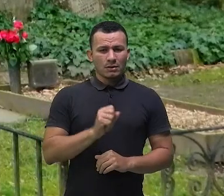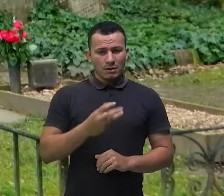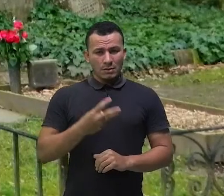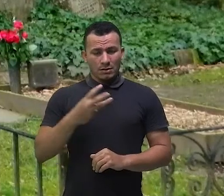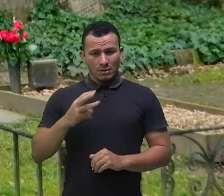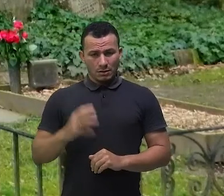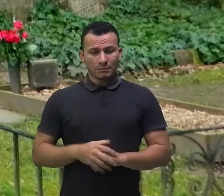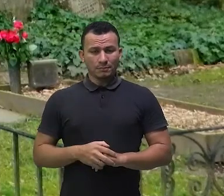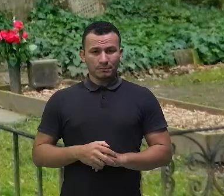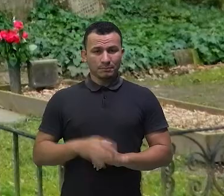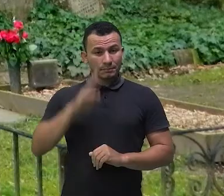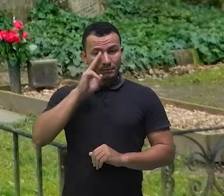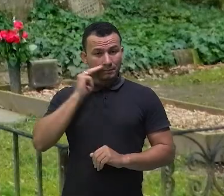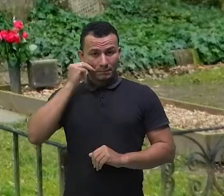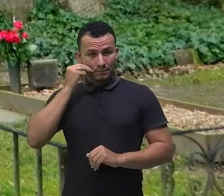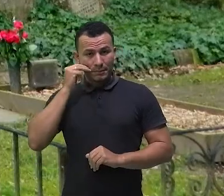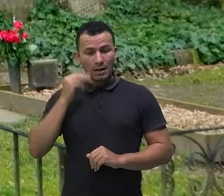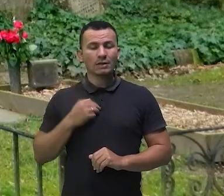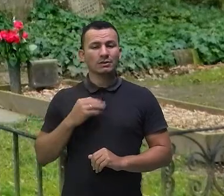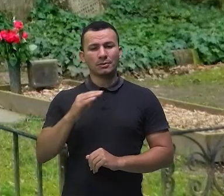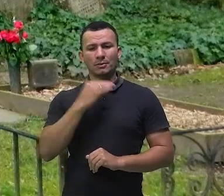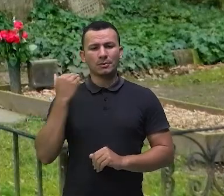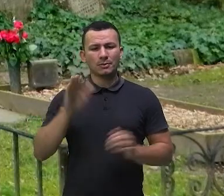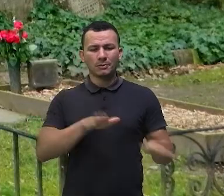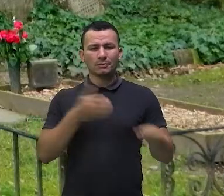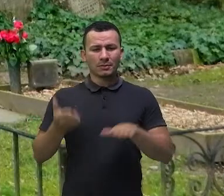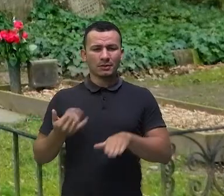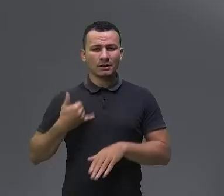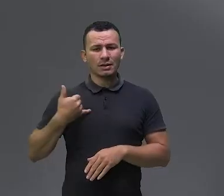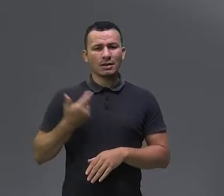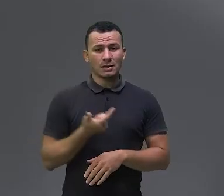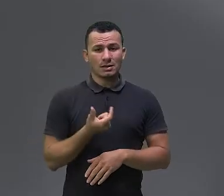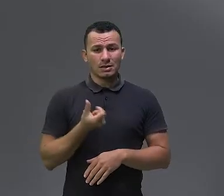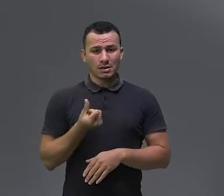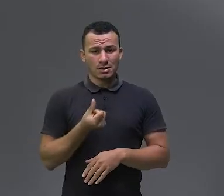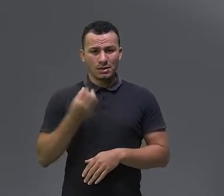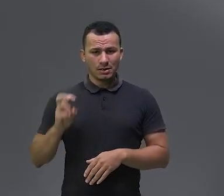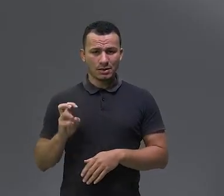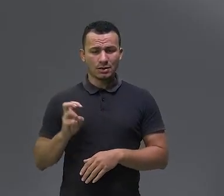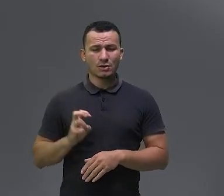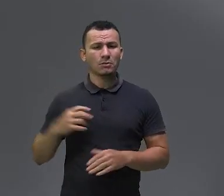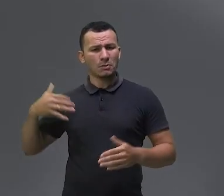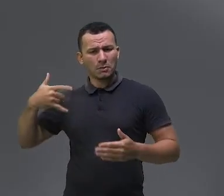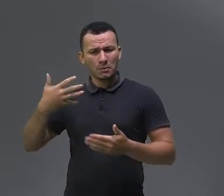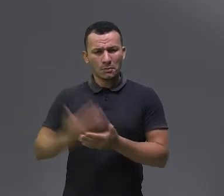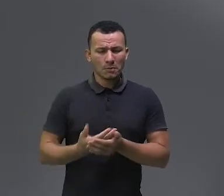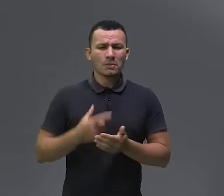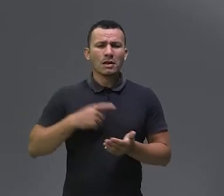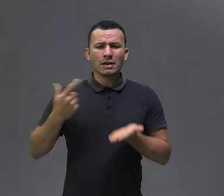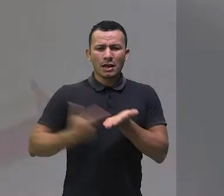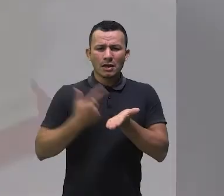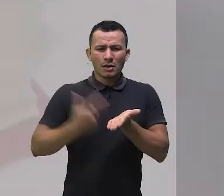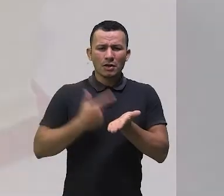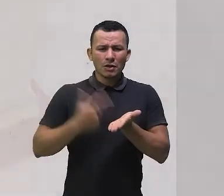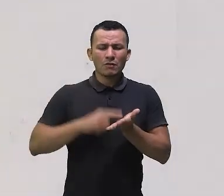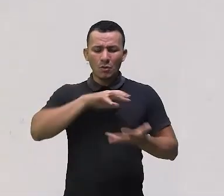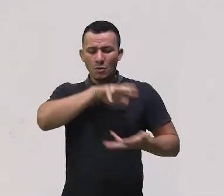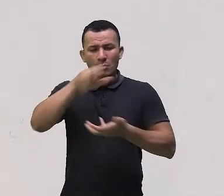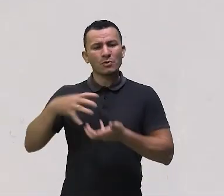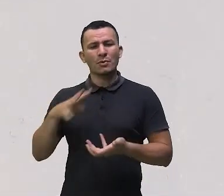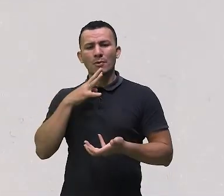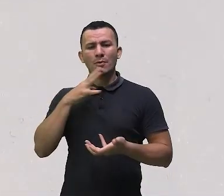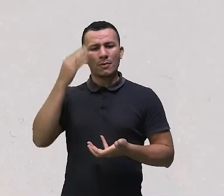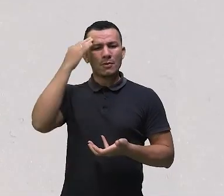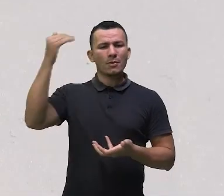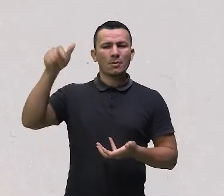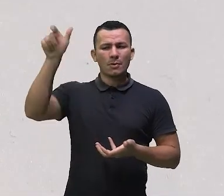1883. Karl Marx morre aos 65 anos. Até hoje, sua obra é uma das mais citadas no mundo, apesar de não